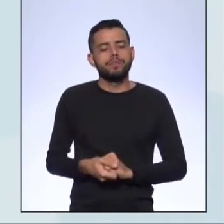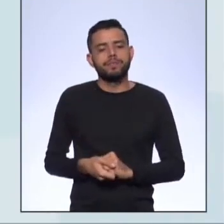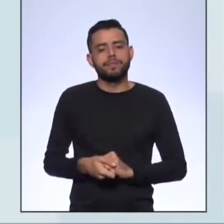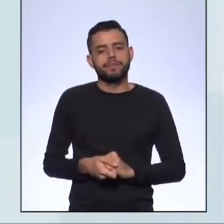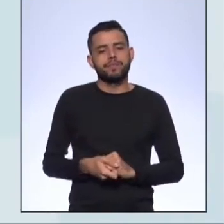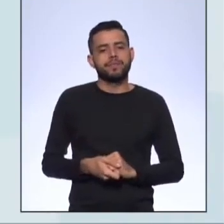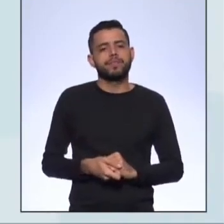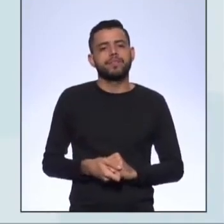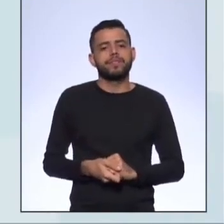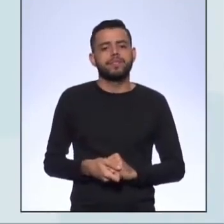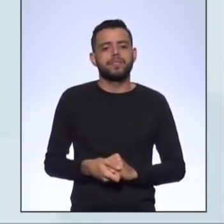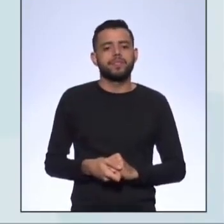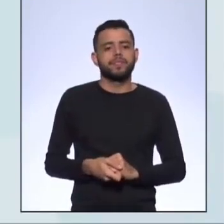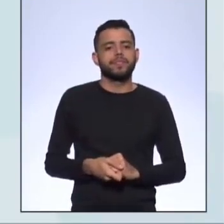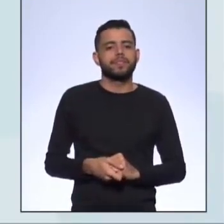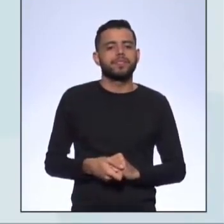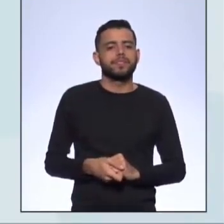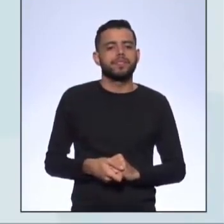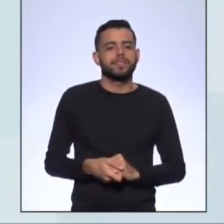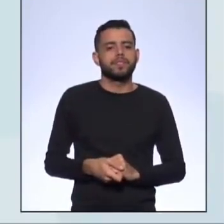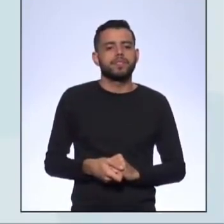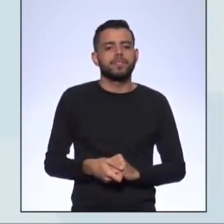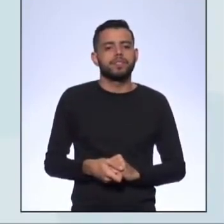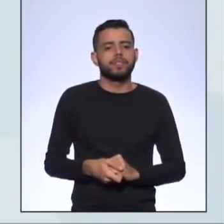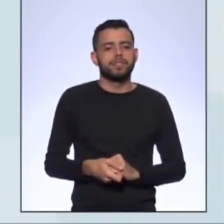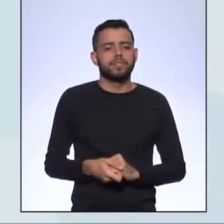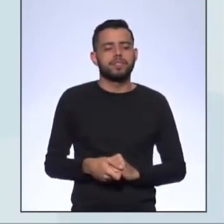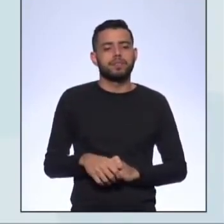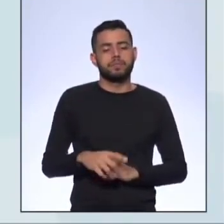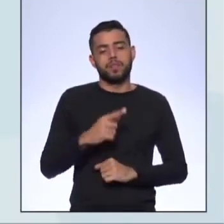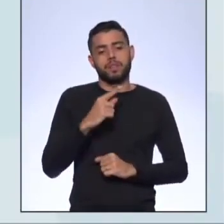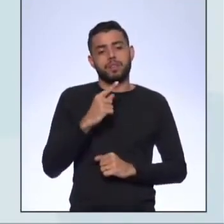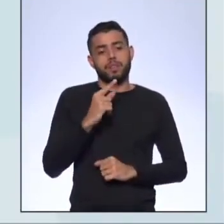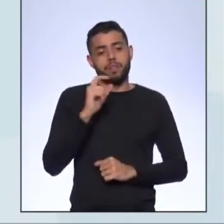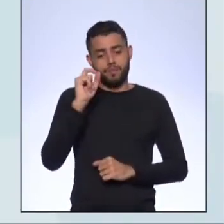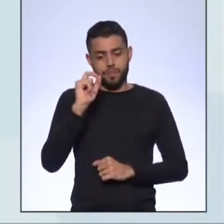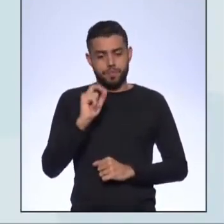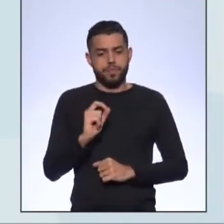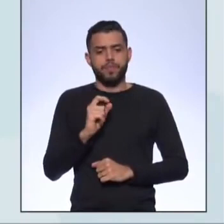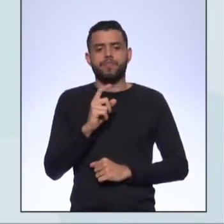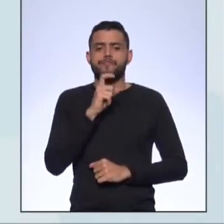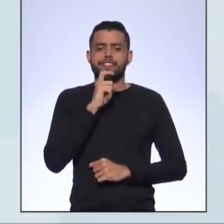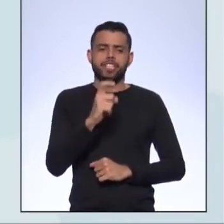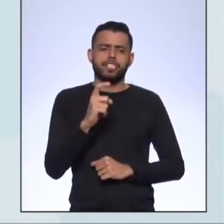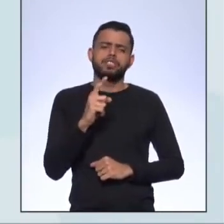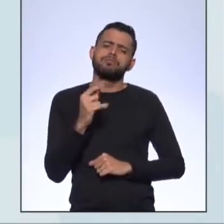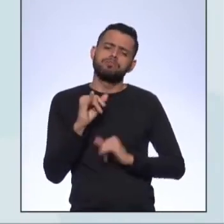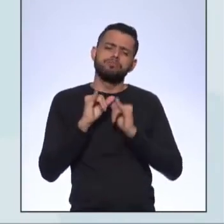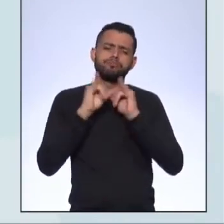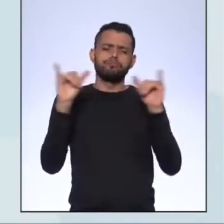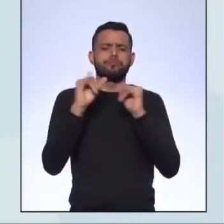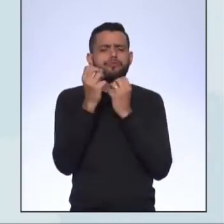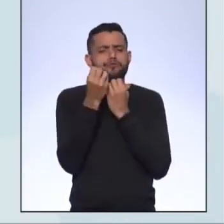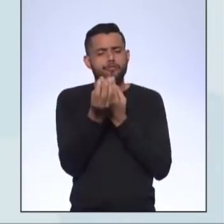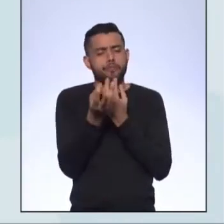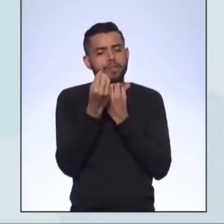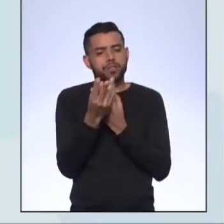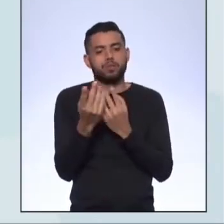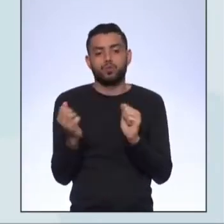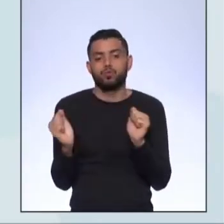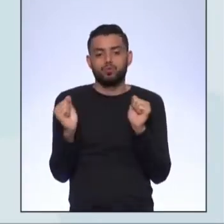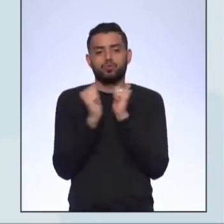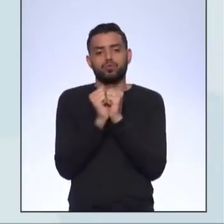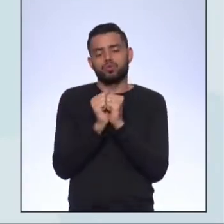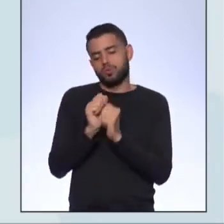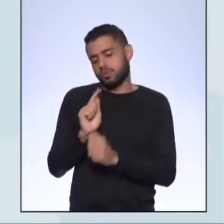poderia fornecer informação para a ervilha verde. E ela forneceu essa informação. Quando junta os gametas masculino e